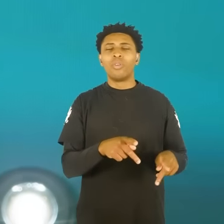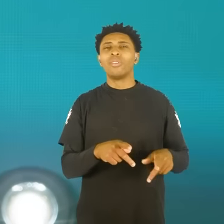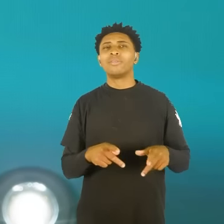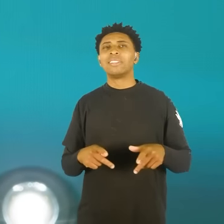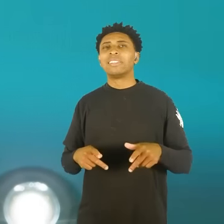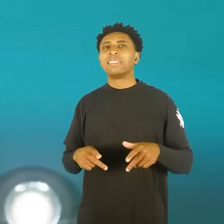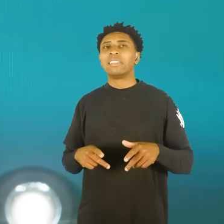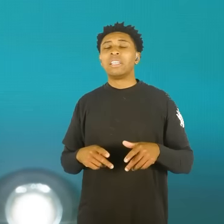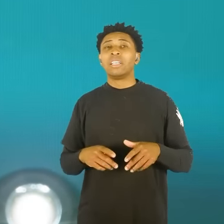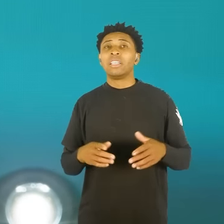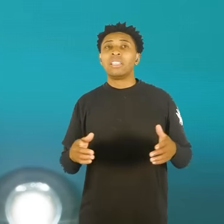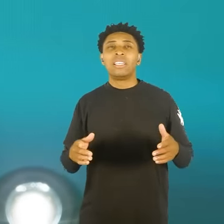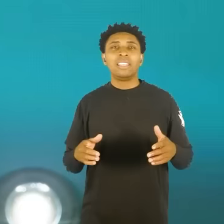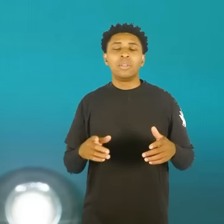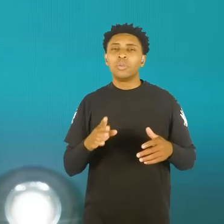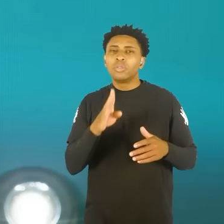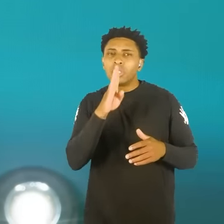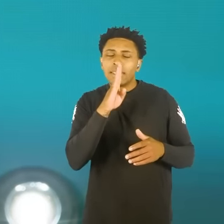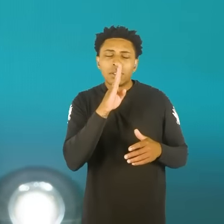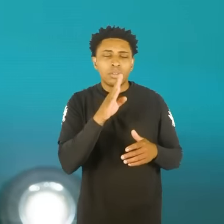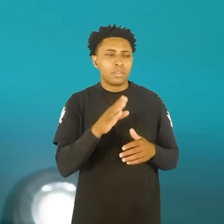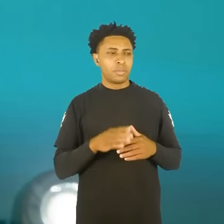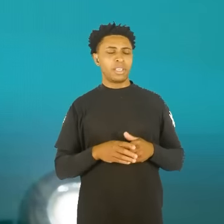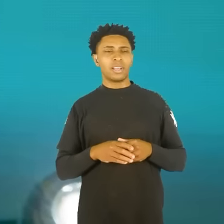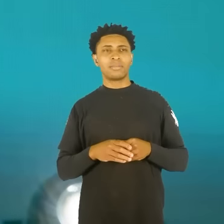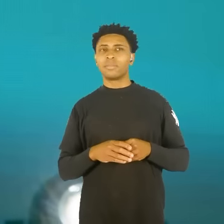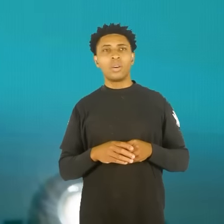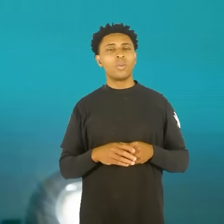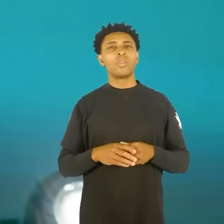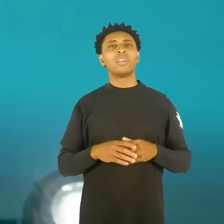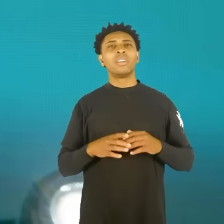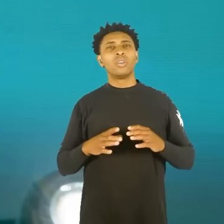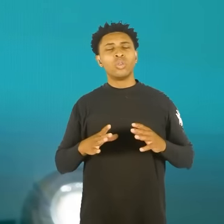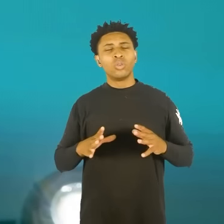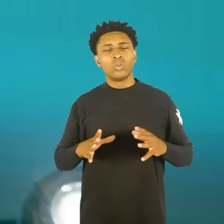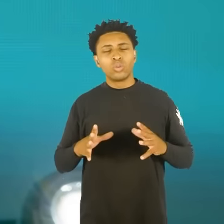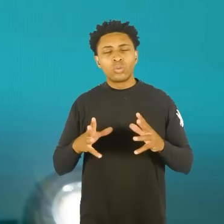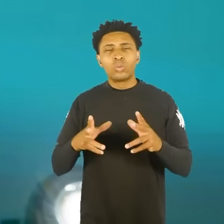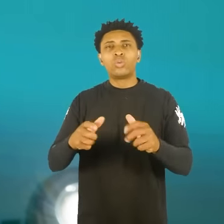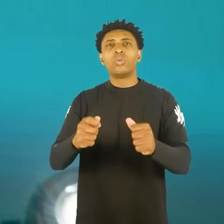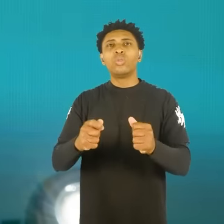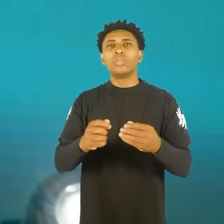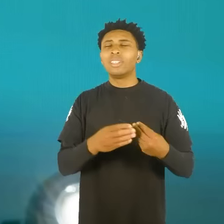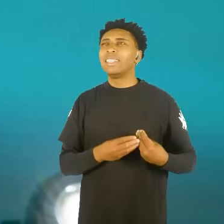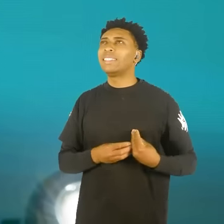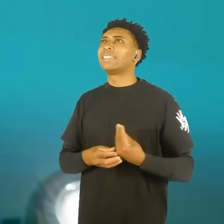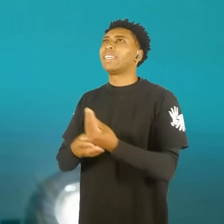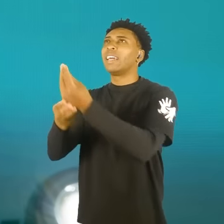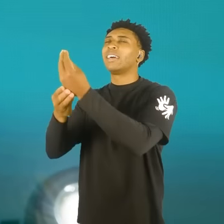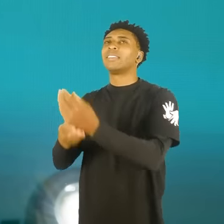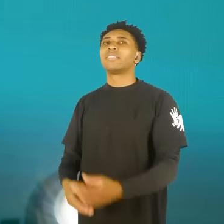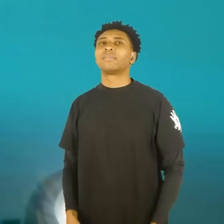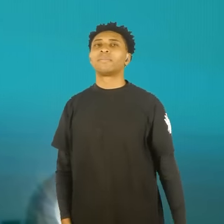quando é perseguida não se cala, a geração que quando é caluniada não se cala, a geração que quando riem de você, você não